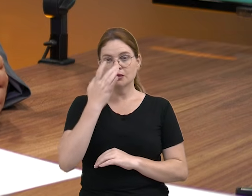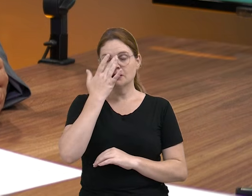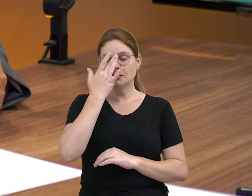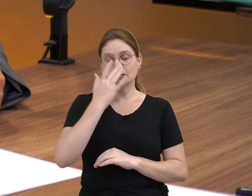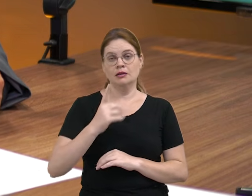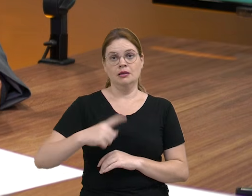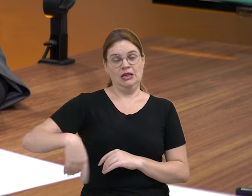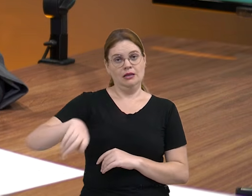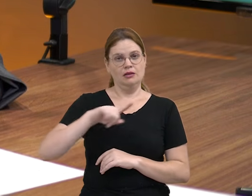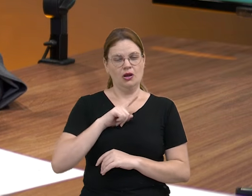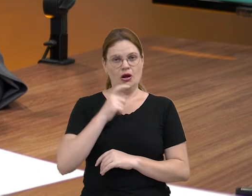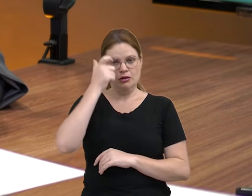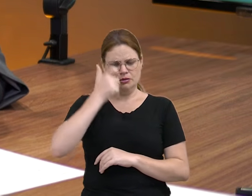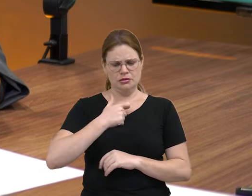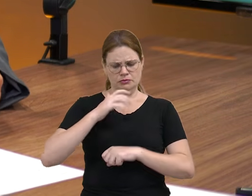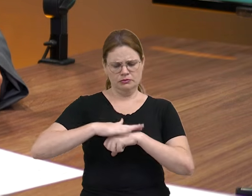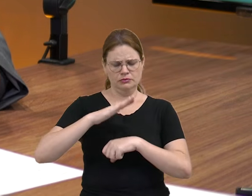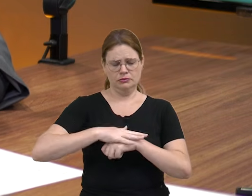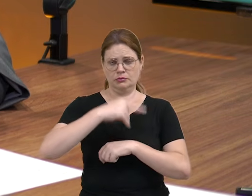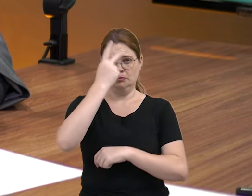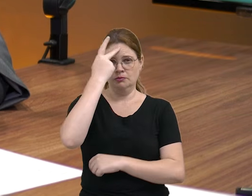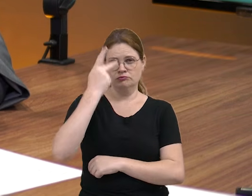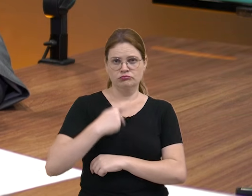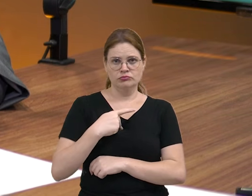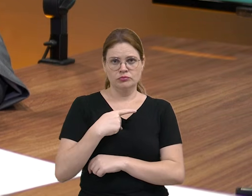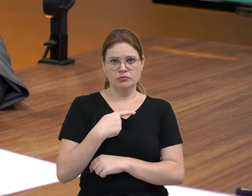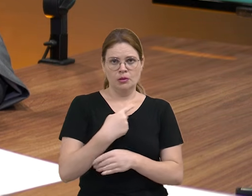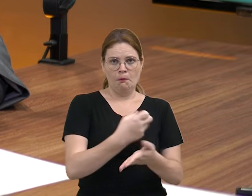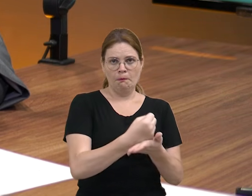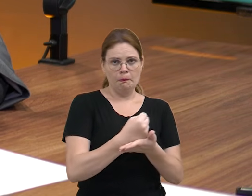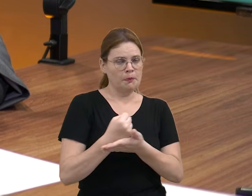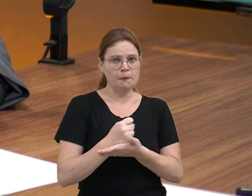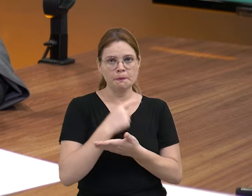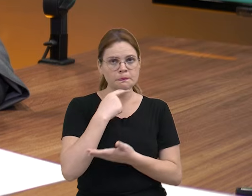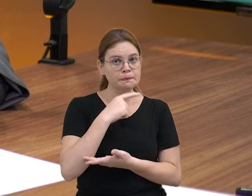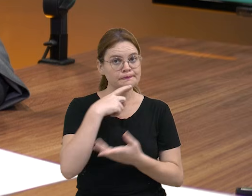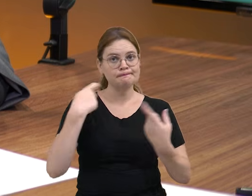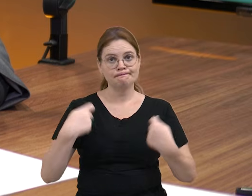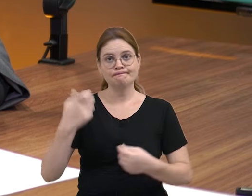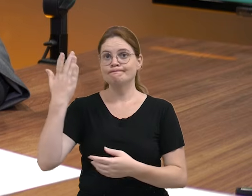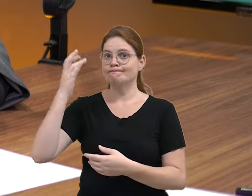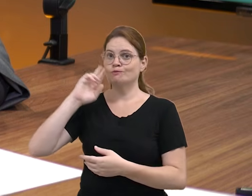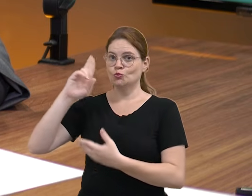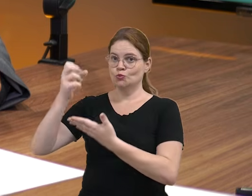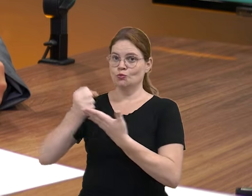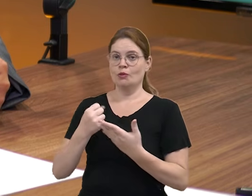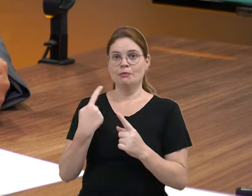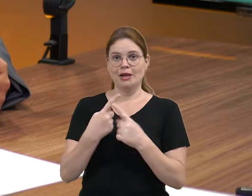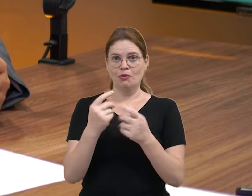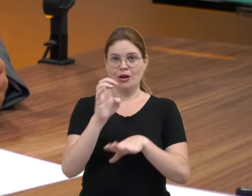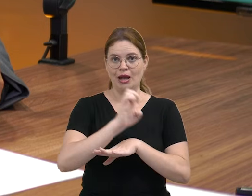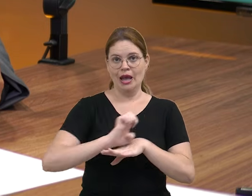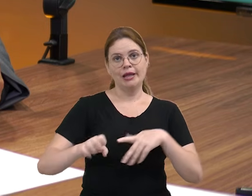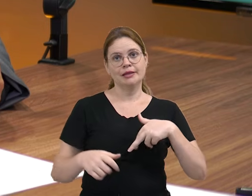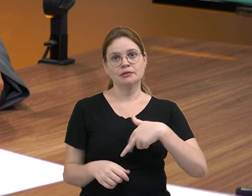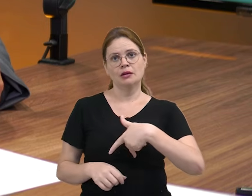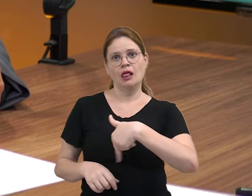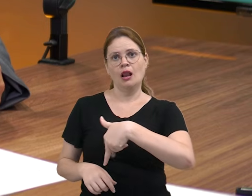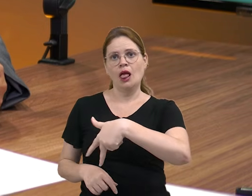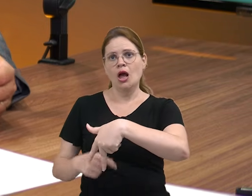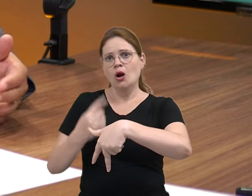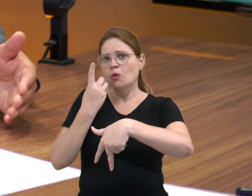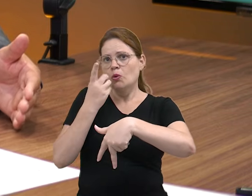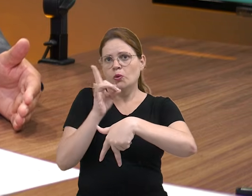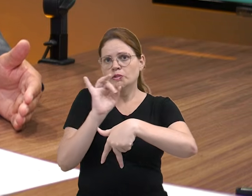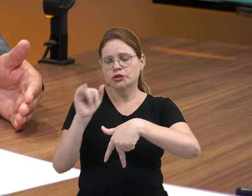quando falta o recurso, quando o homem está no seu próprio recurso, ele precisa do recurso do Senhor. Ali, Elias tinha um caminho